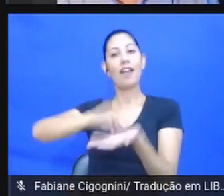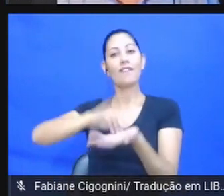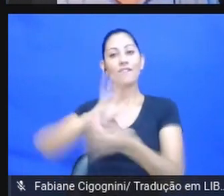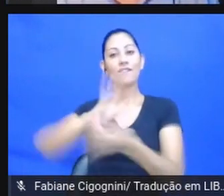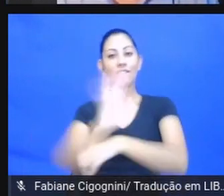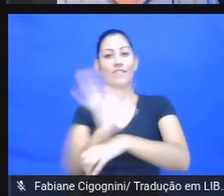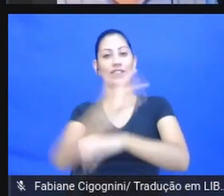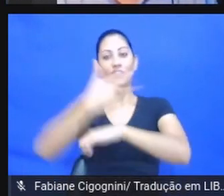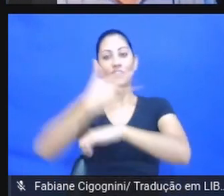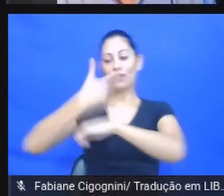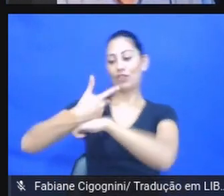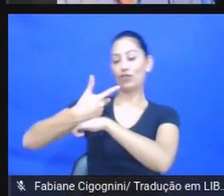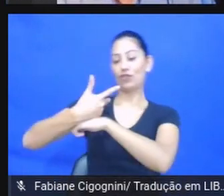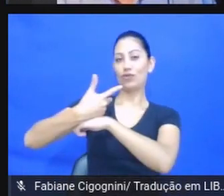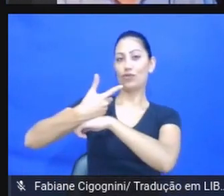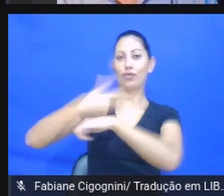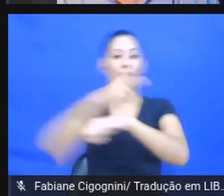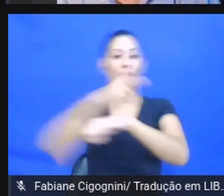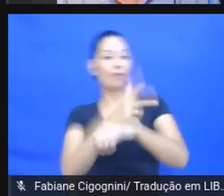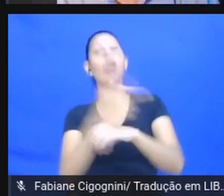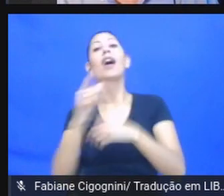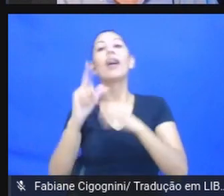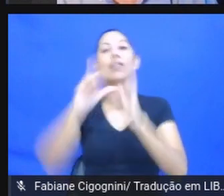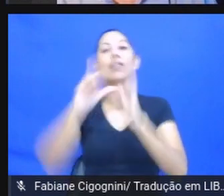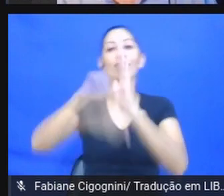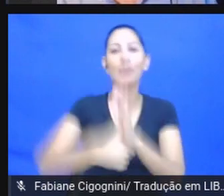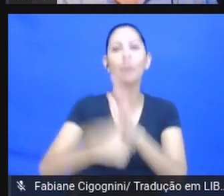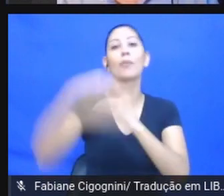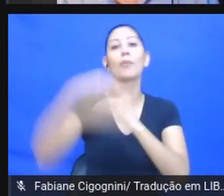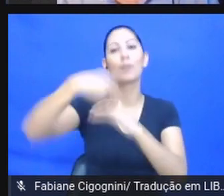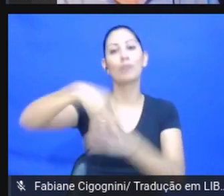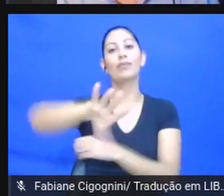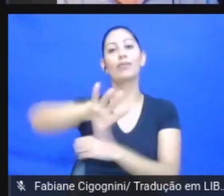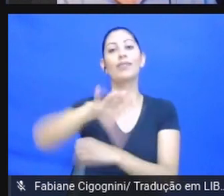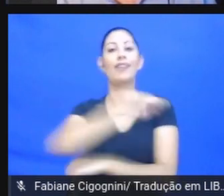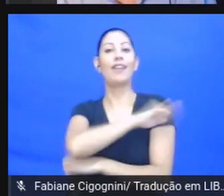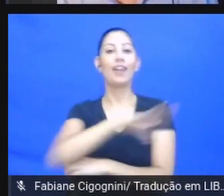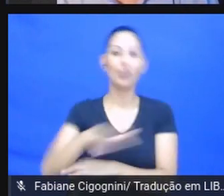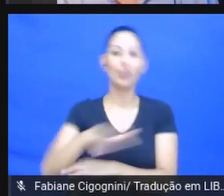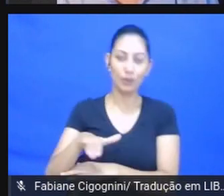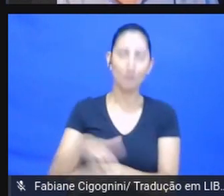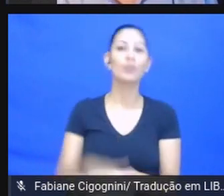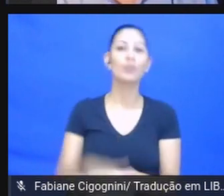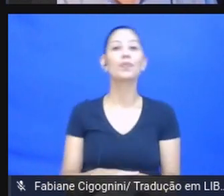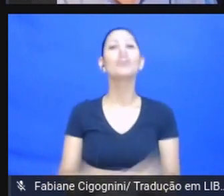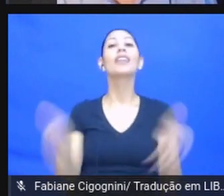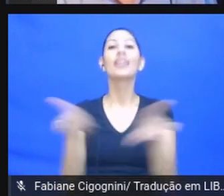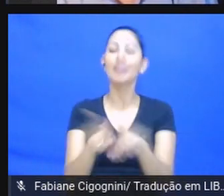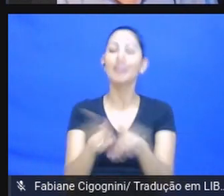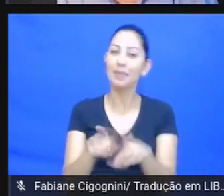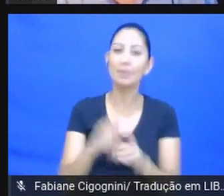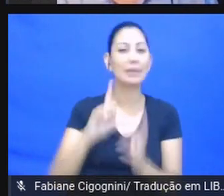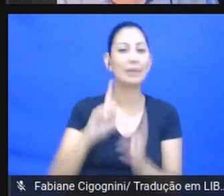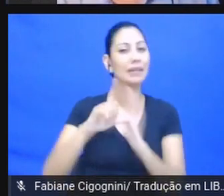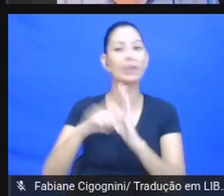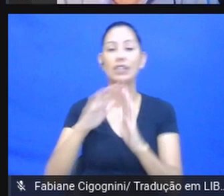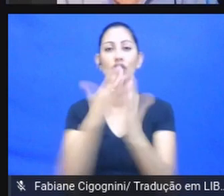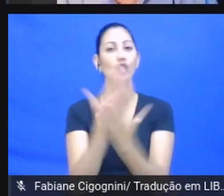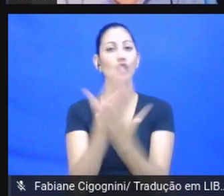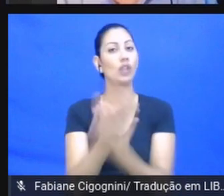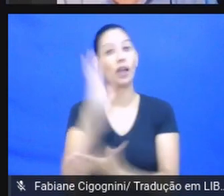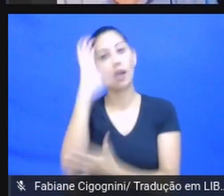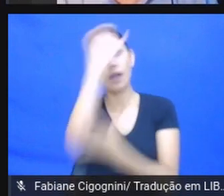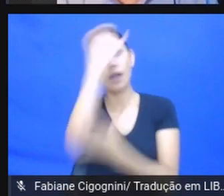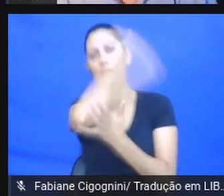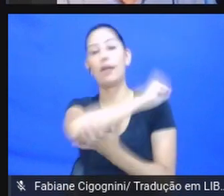em determinados horários. A questão do síncrono e assíncrono, enfim, muitas escolas estão aprendendo